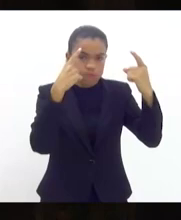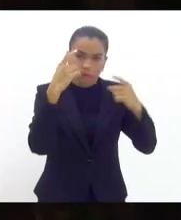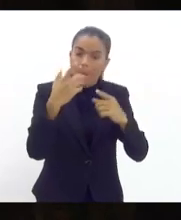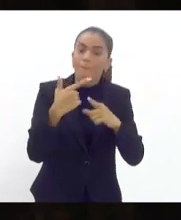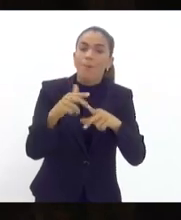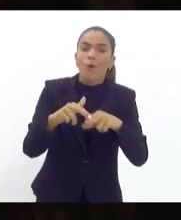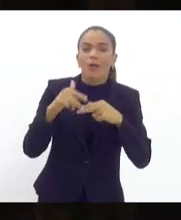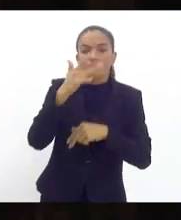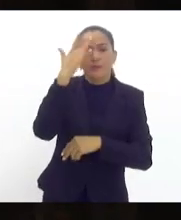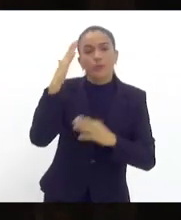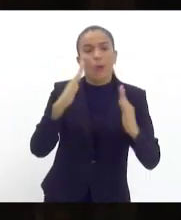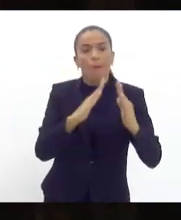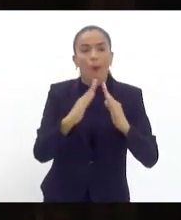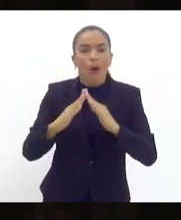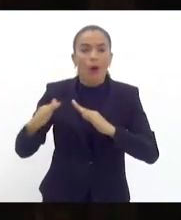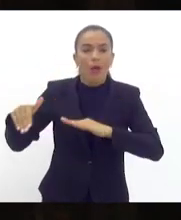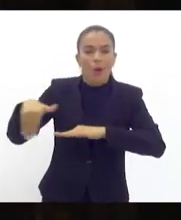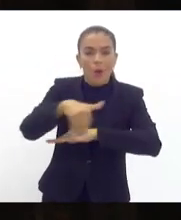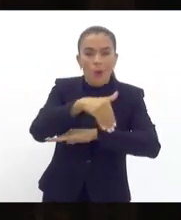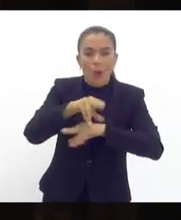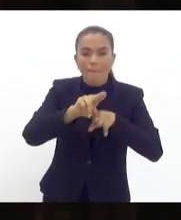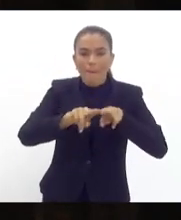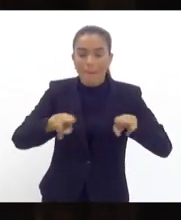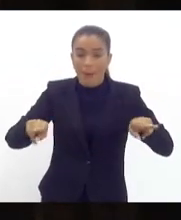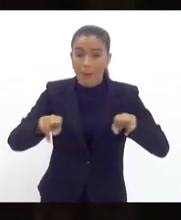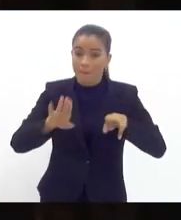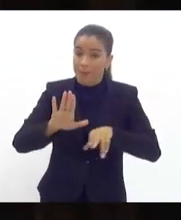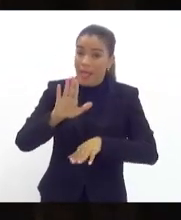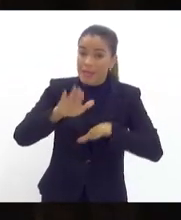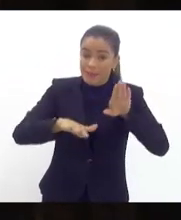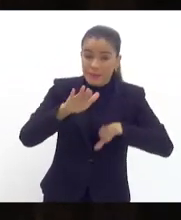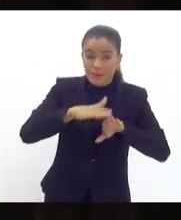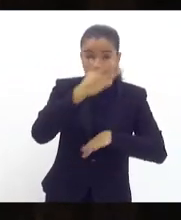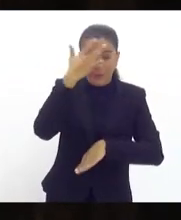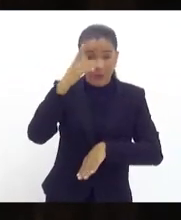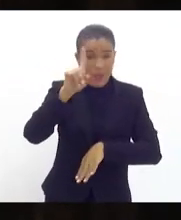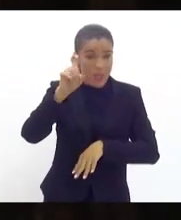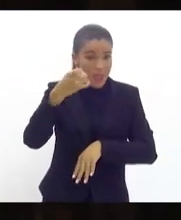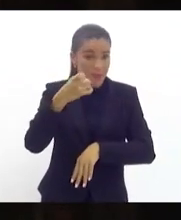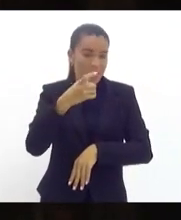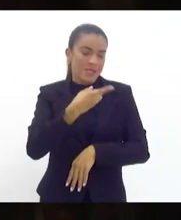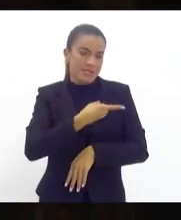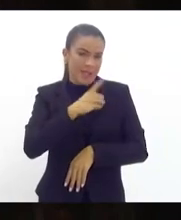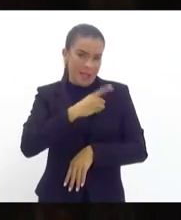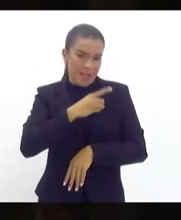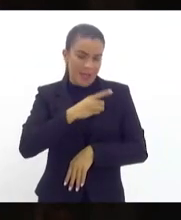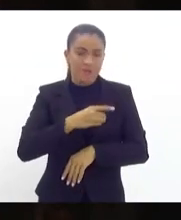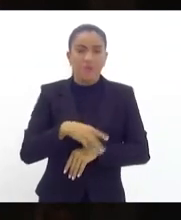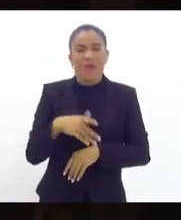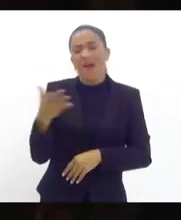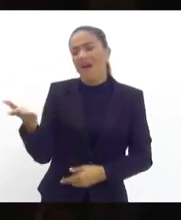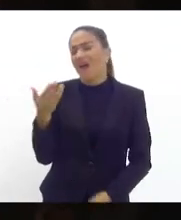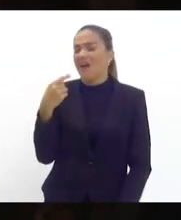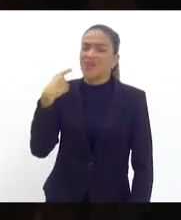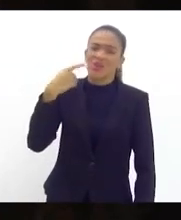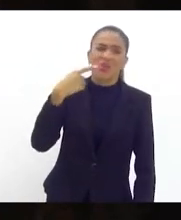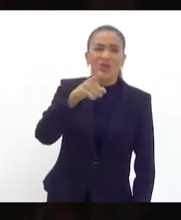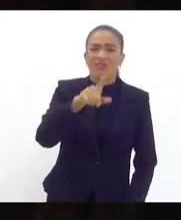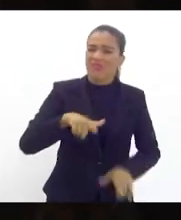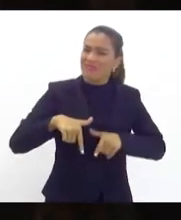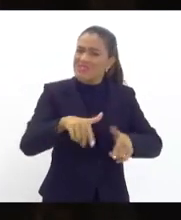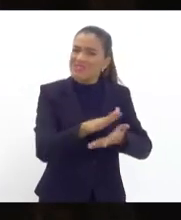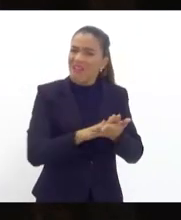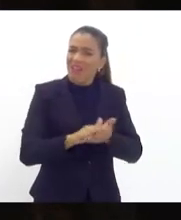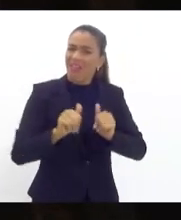o que eu queria esclarecer para os senhores é que muitas pessoas às vezes quando era delegado de bairro vinha me procurar e fala eu tô fazendo nada